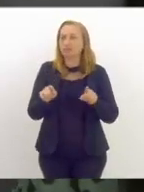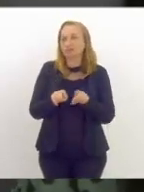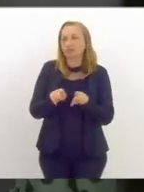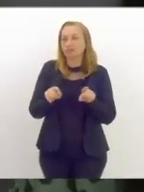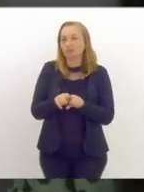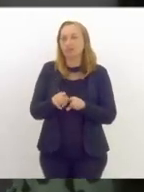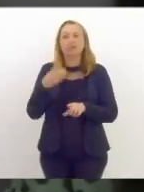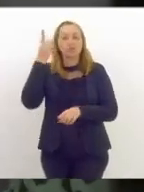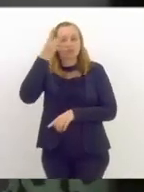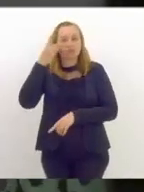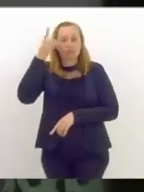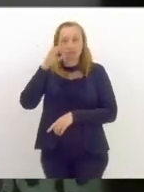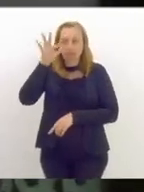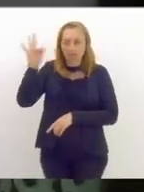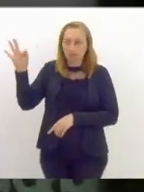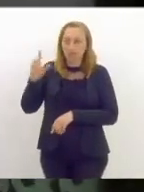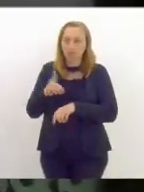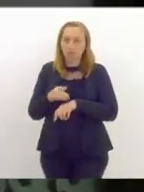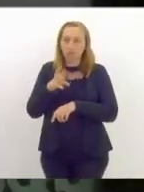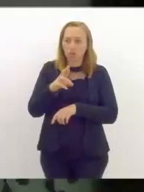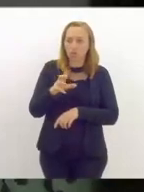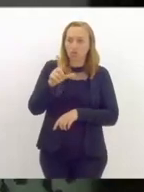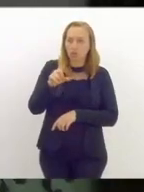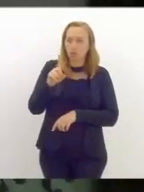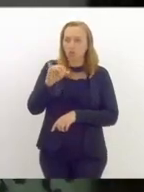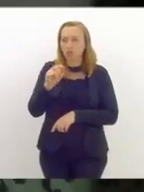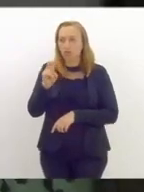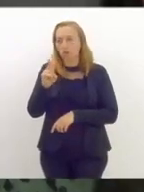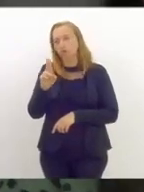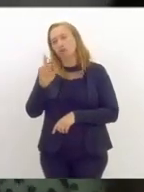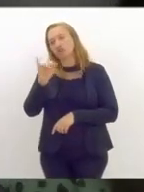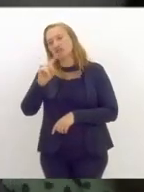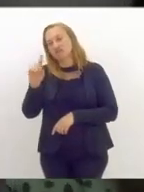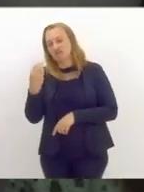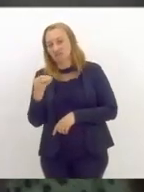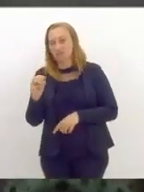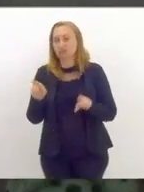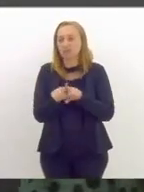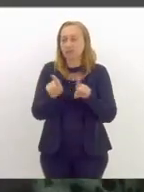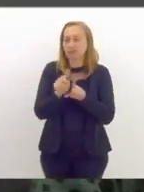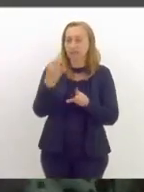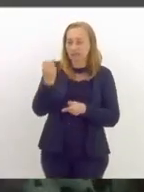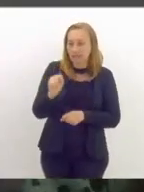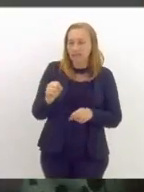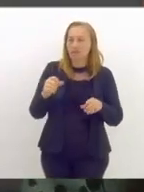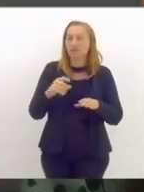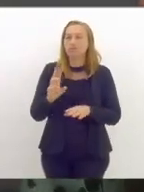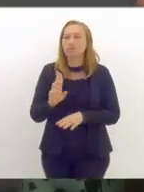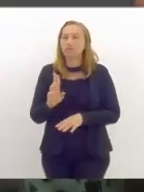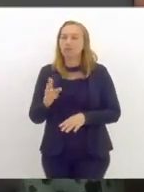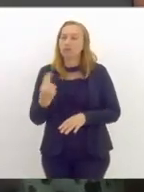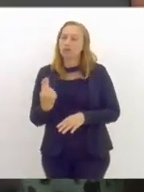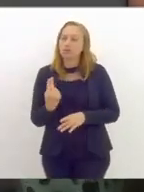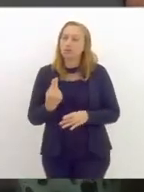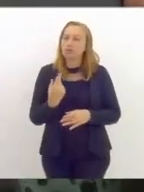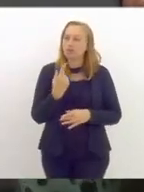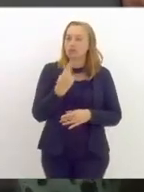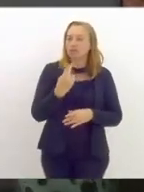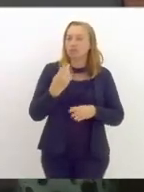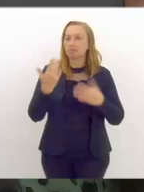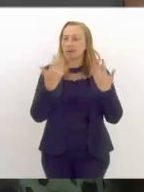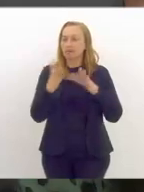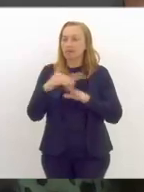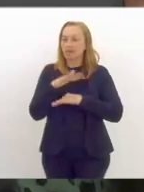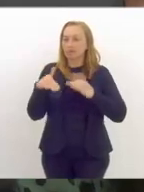o deputado federal, doutor Luizinho, e a doutora Thaisa Guerreiro, e, em nome deles, saudar toda a mesa, fazer dois